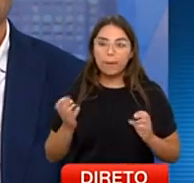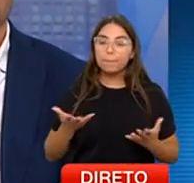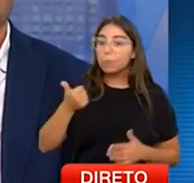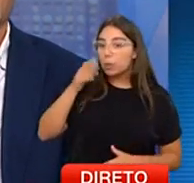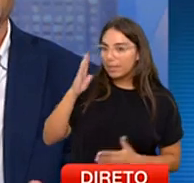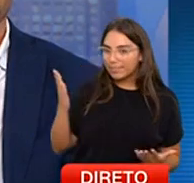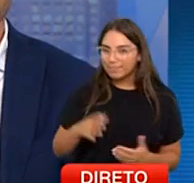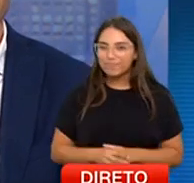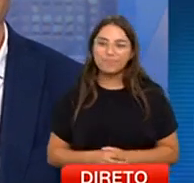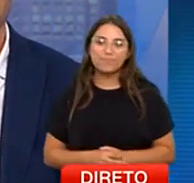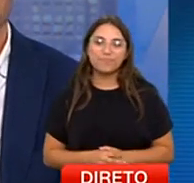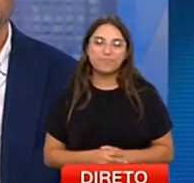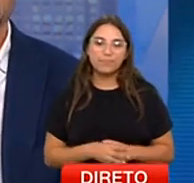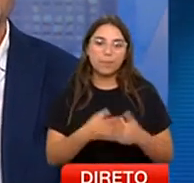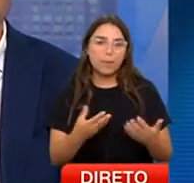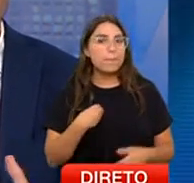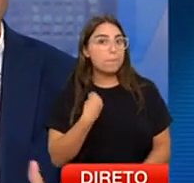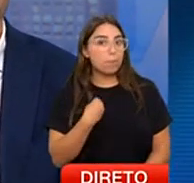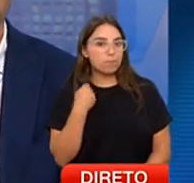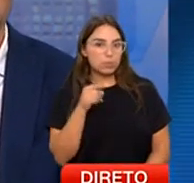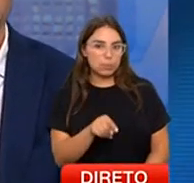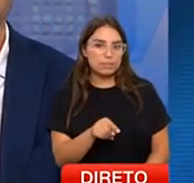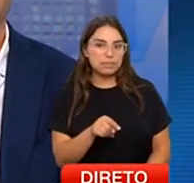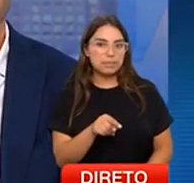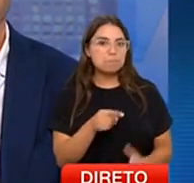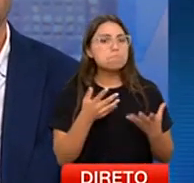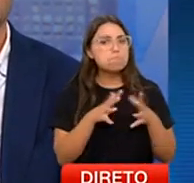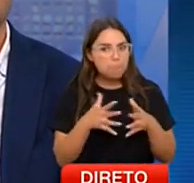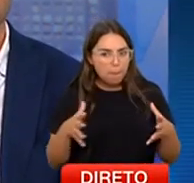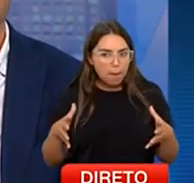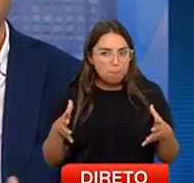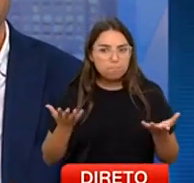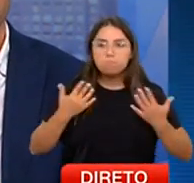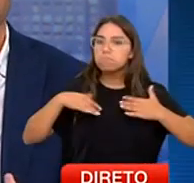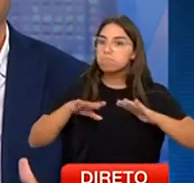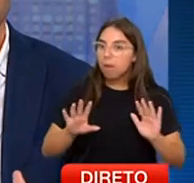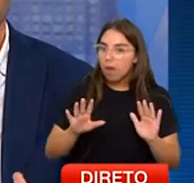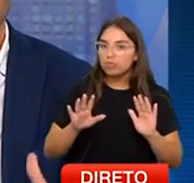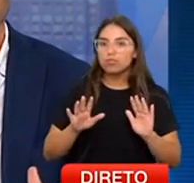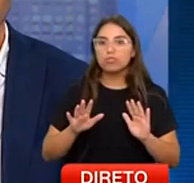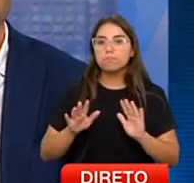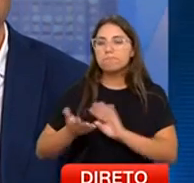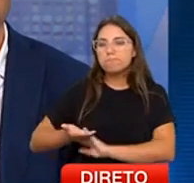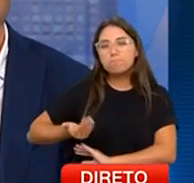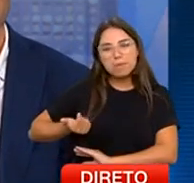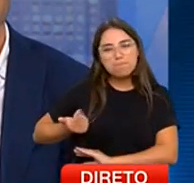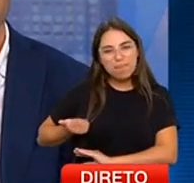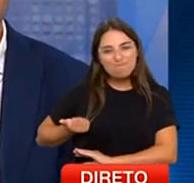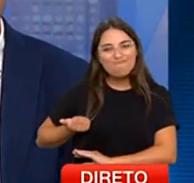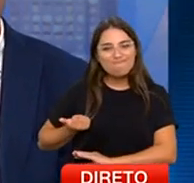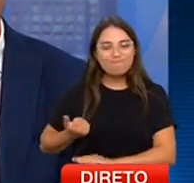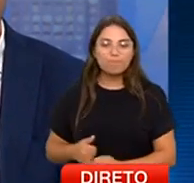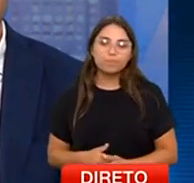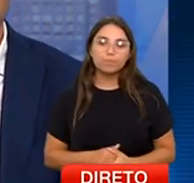H efetivamente essa preocupação é uma preocupação crescente mas ainda deve e ser aprofundado este este caminho